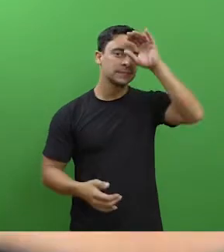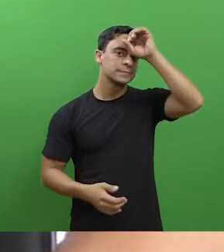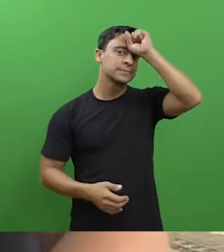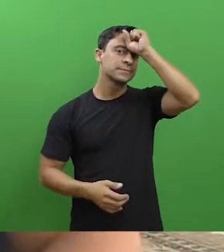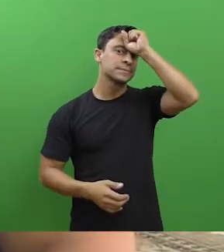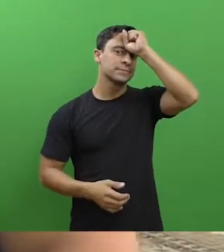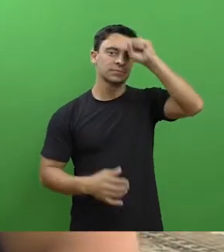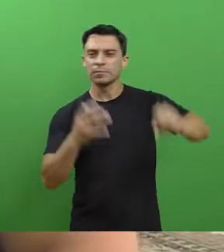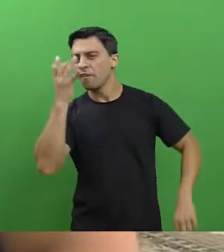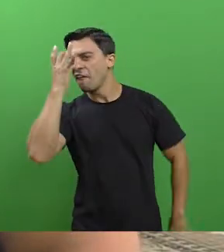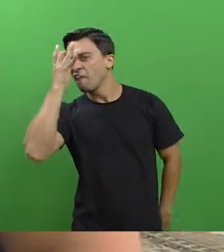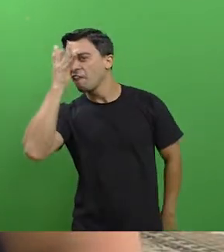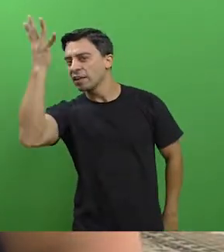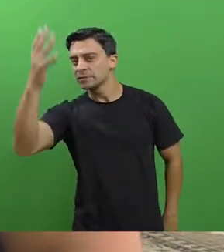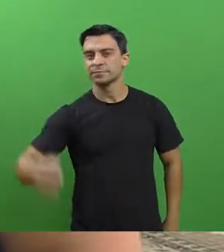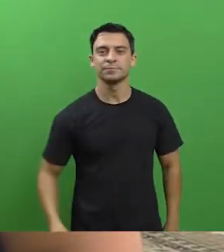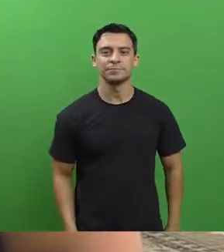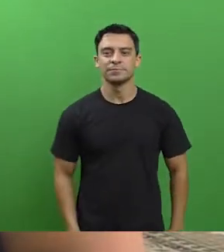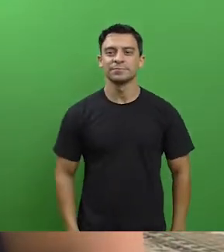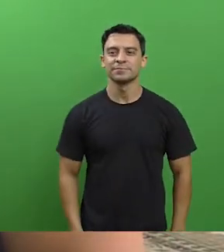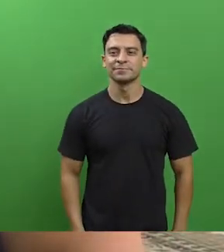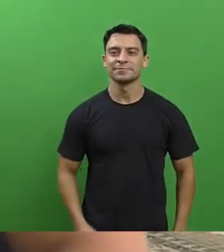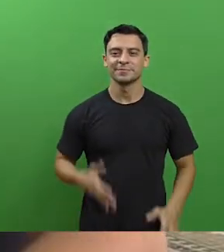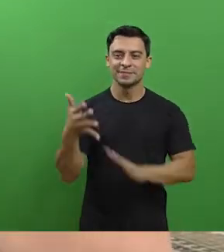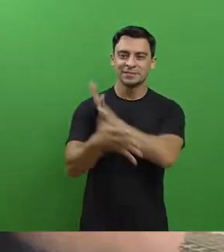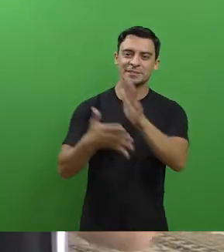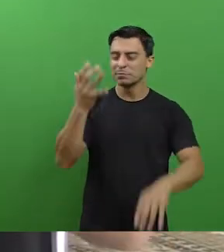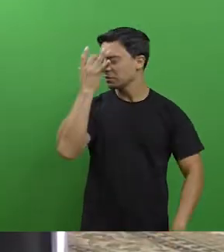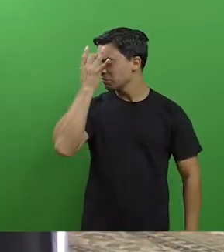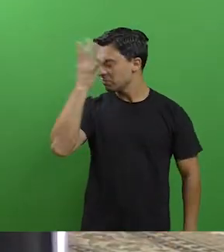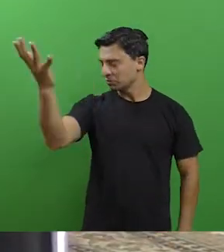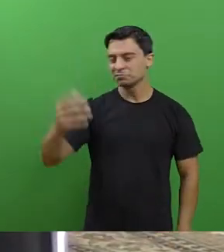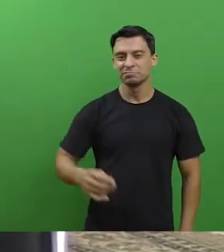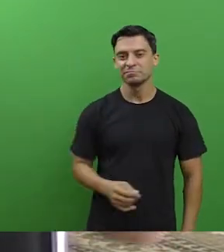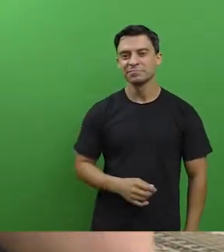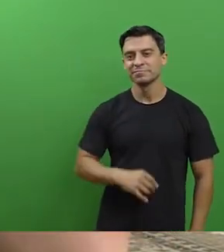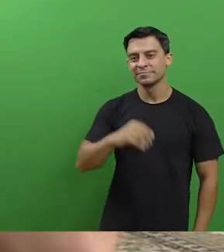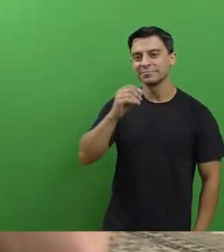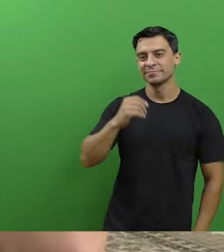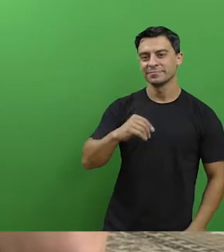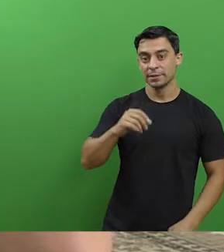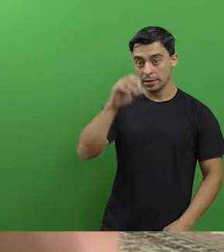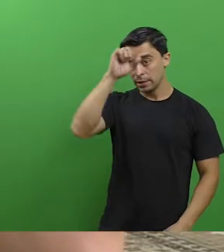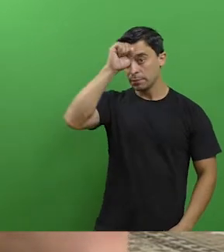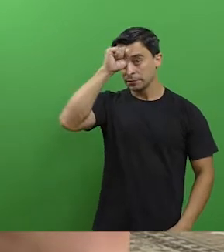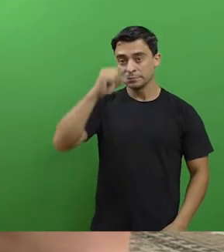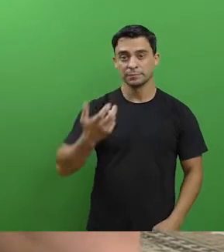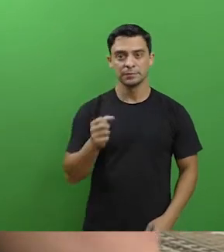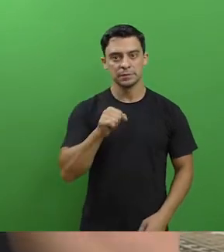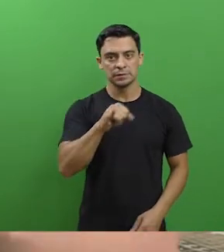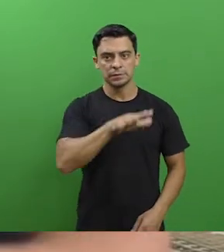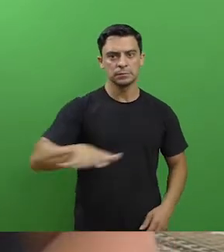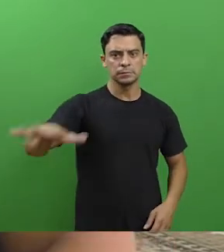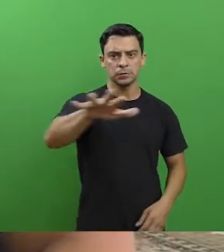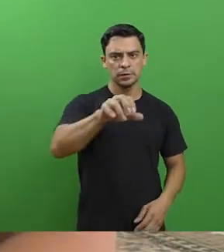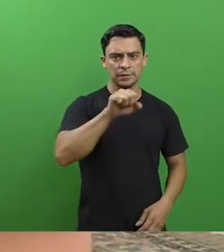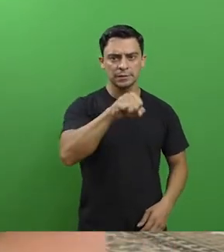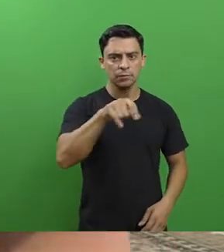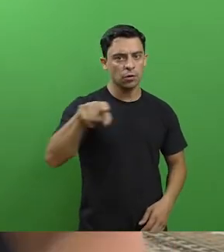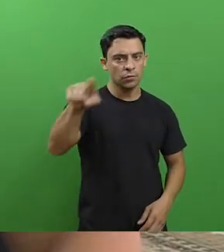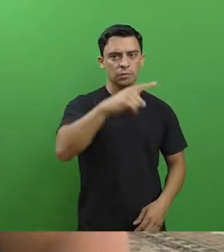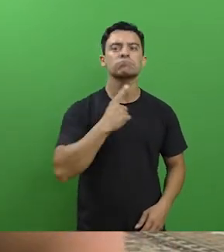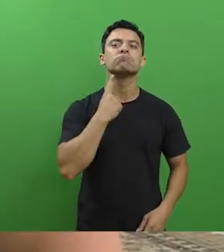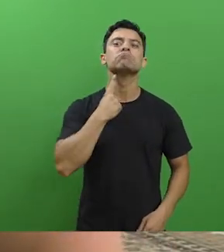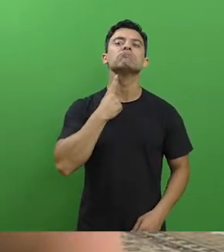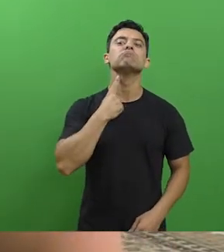fácil. E é fácil aprender língua de sinais. Se vocês vontade têm, se eles